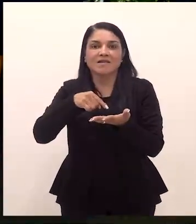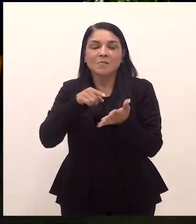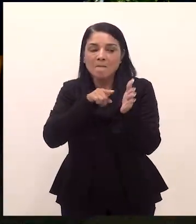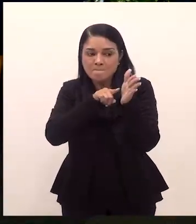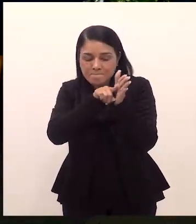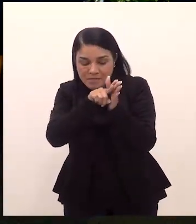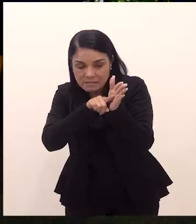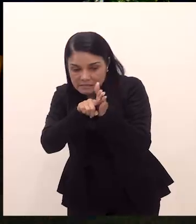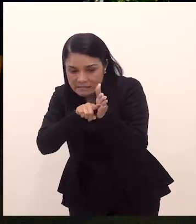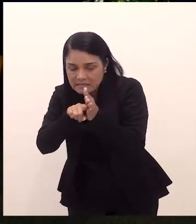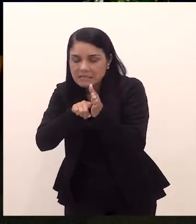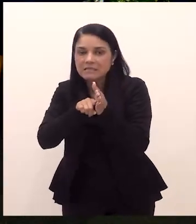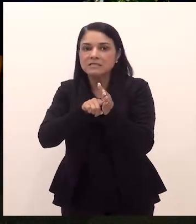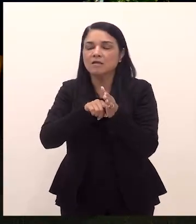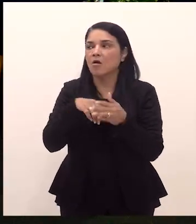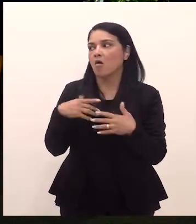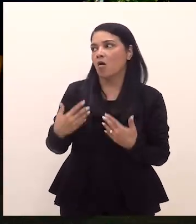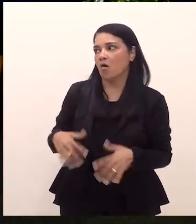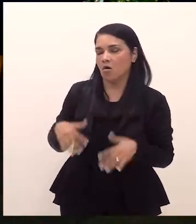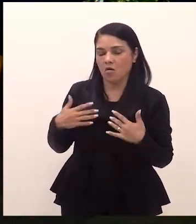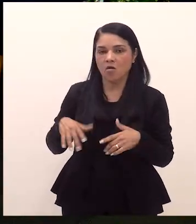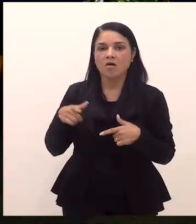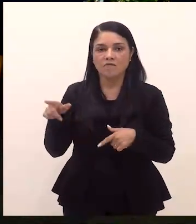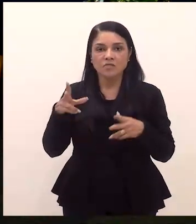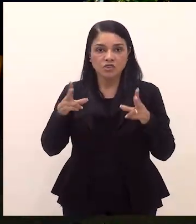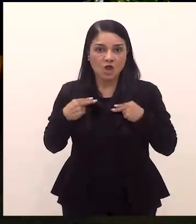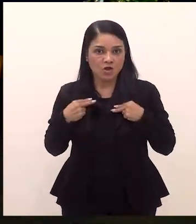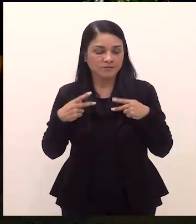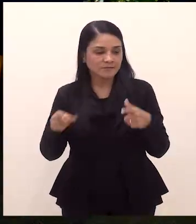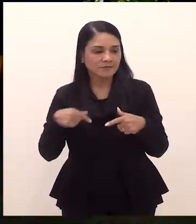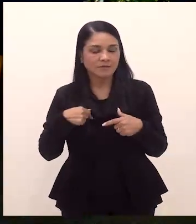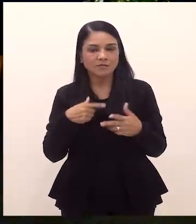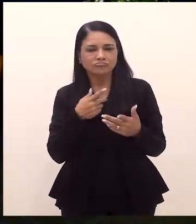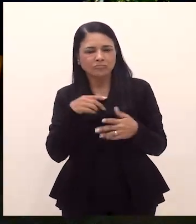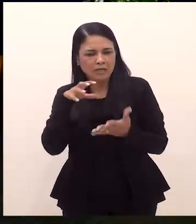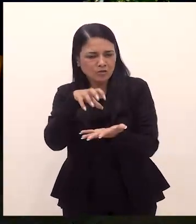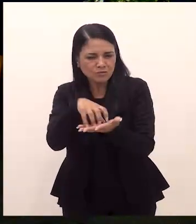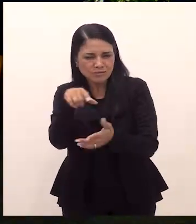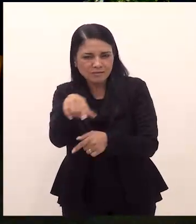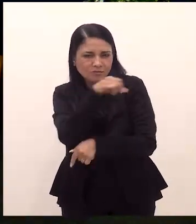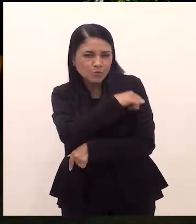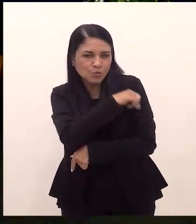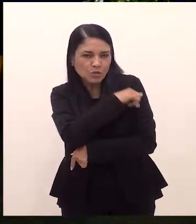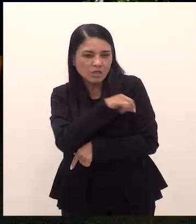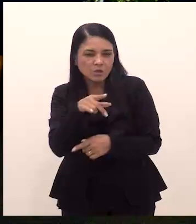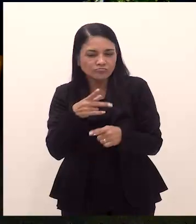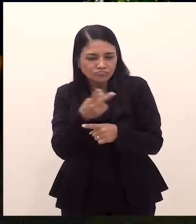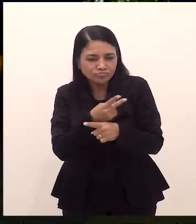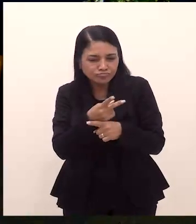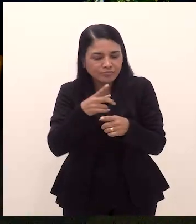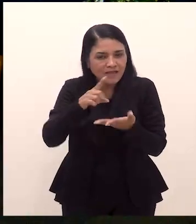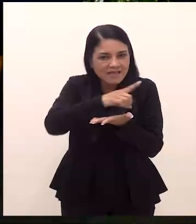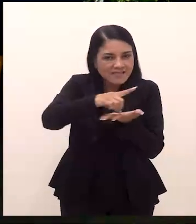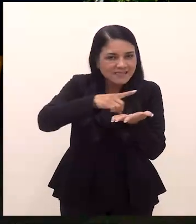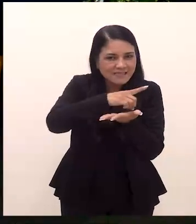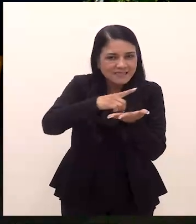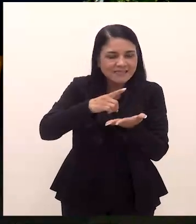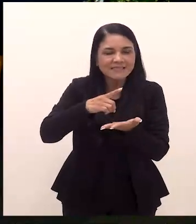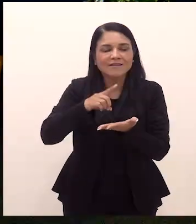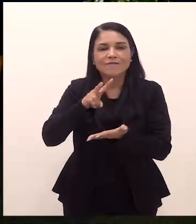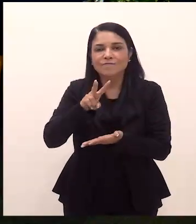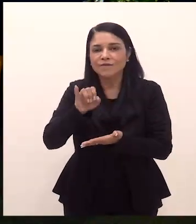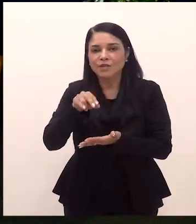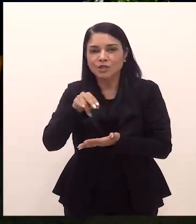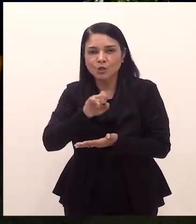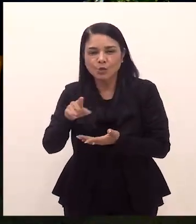pesquisa mesmo, né? Nossa, meu Deus, quantas vezes eu não ia aqui no centro da cidade, nos sebos, buscar os vinis, os Não tinha um LPs. Cifra Club,